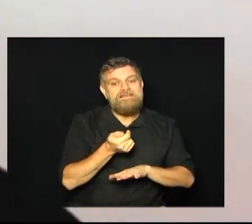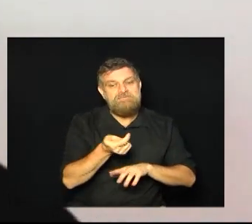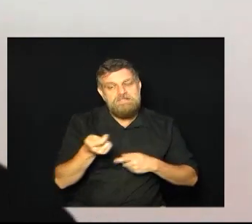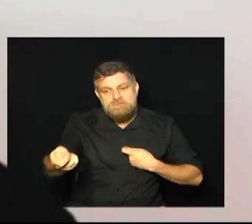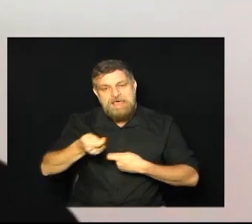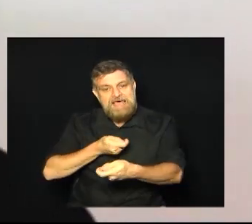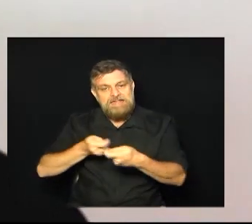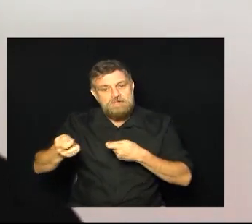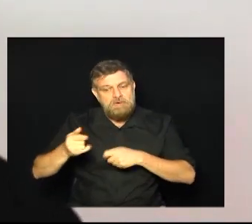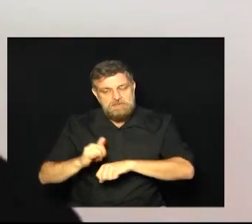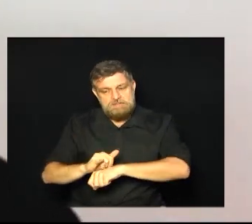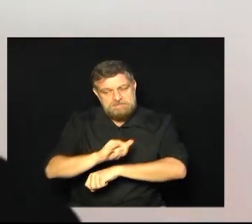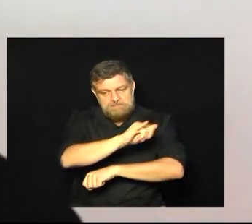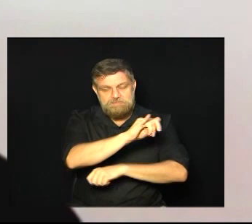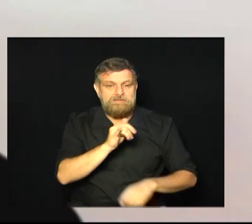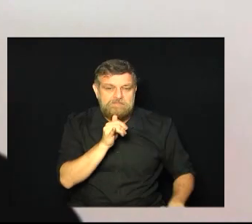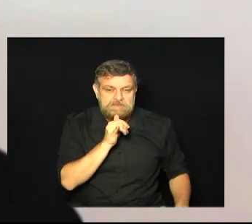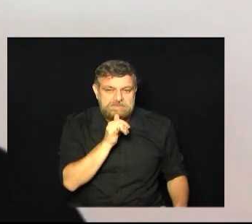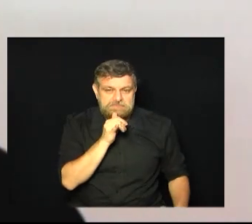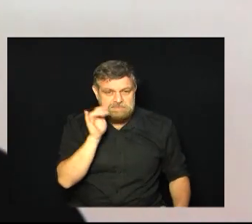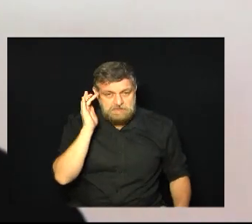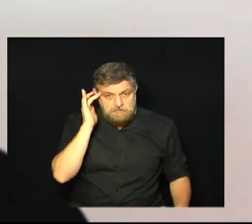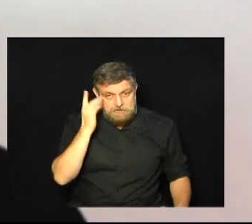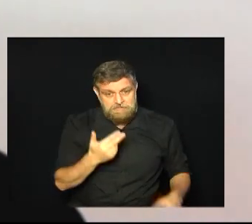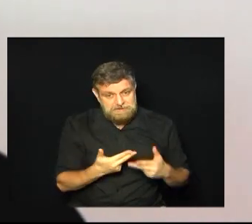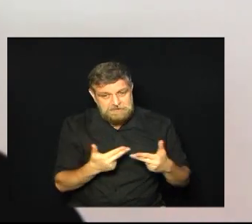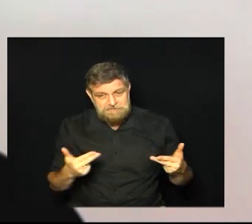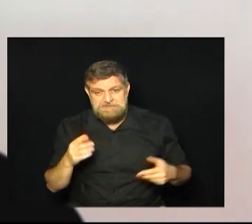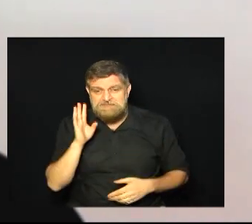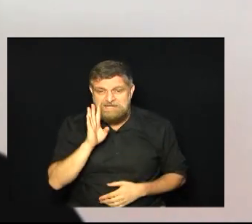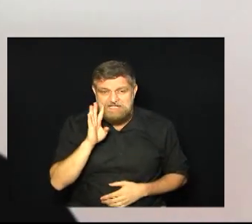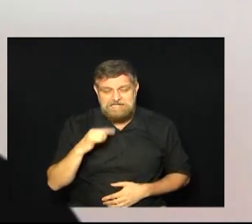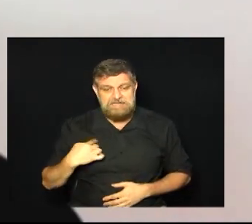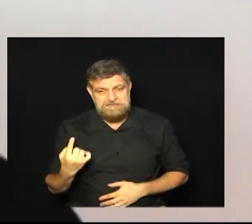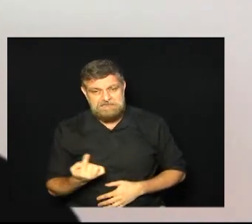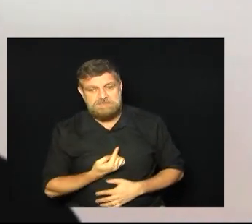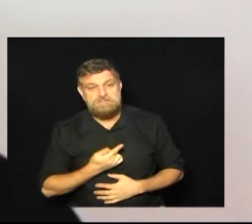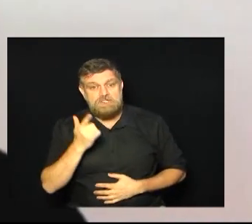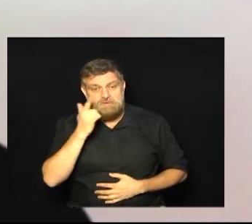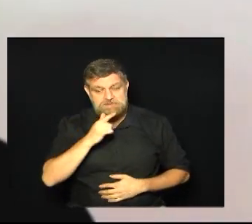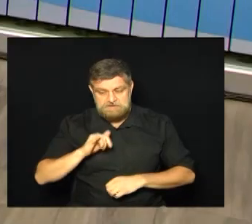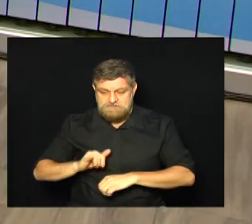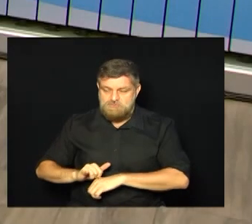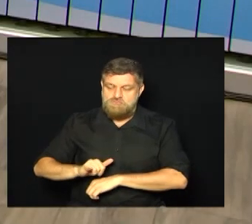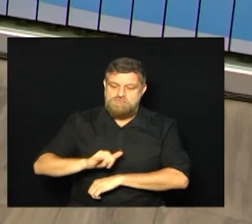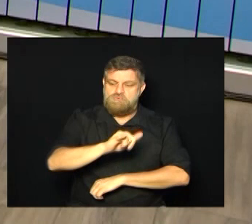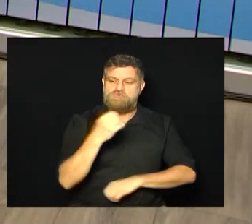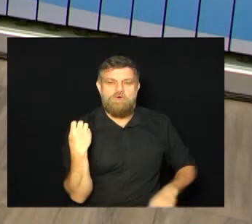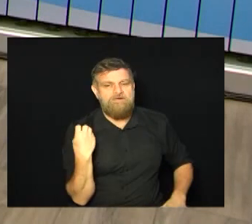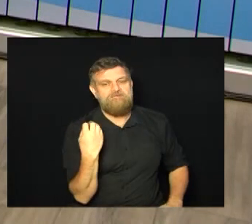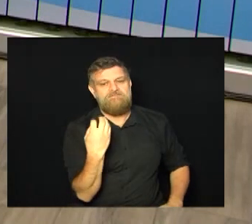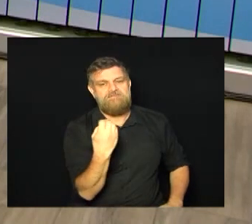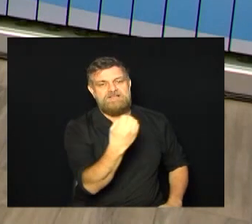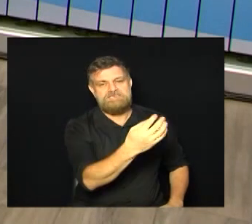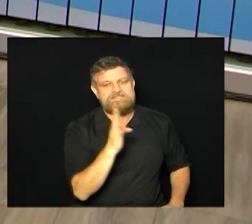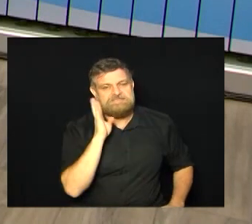de viagens, por exemplo, né? Eu acho que uma das coisas mais legais que tem a gente poder viajar